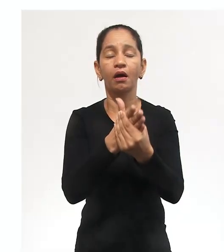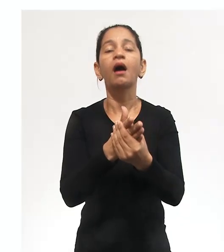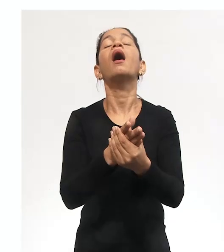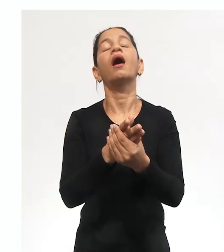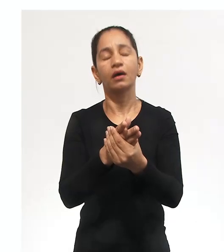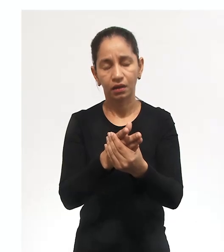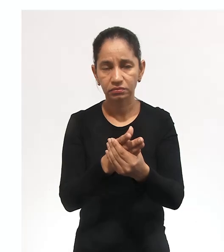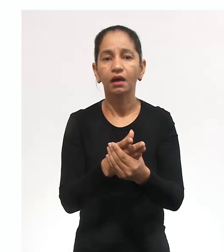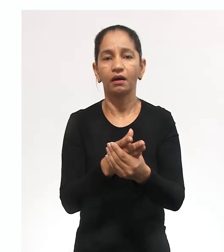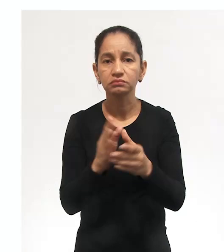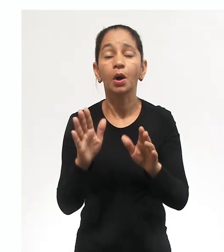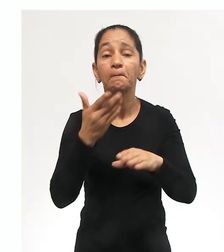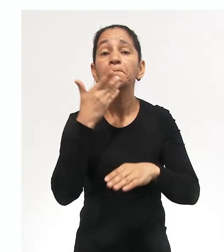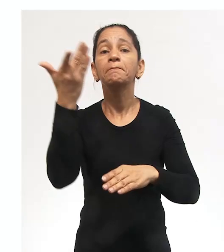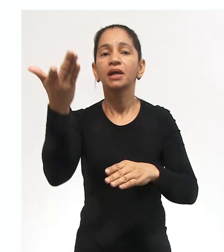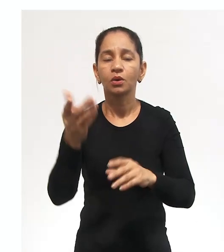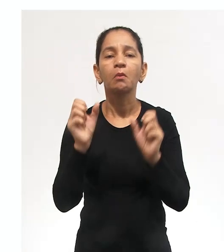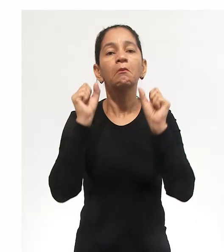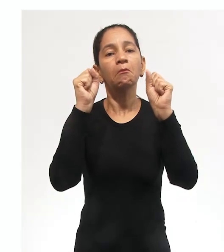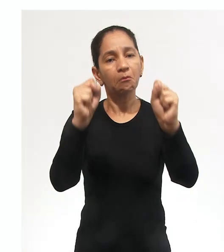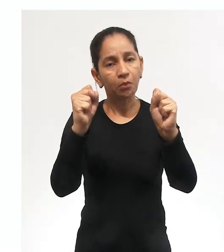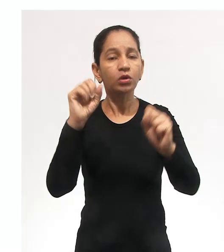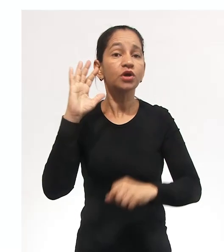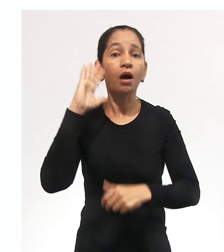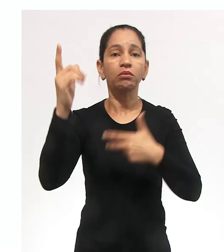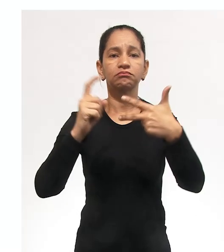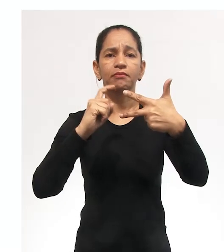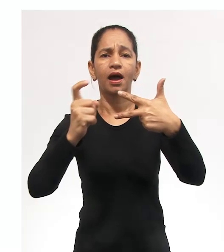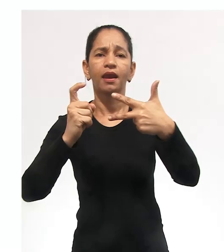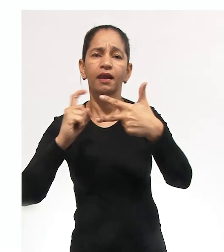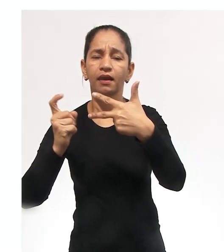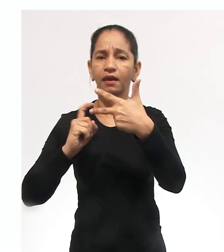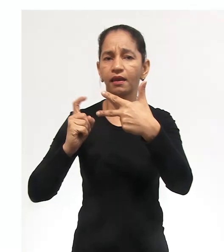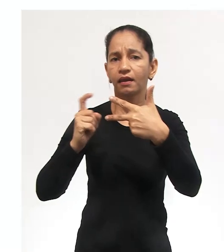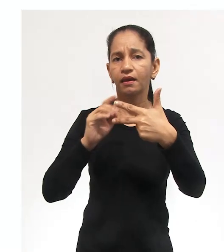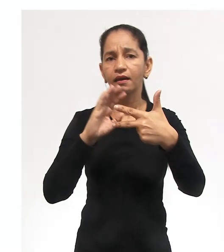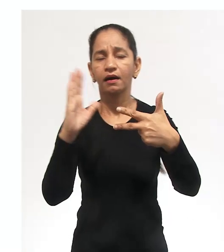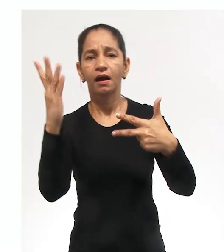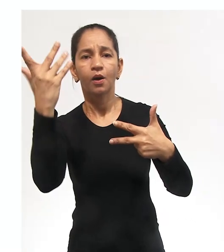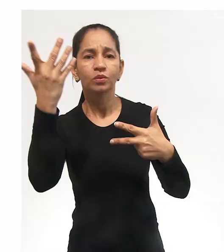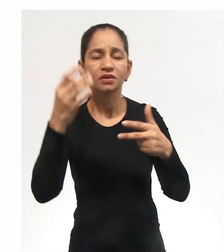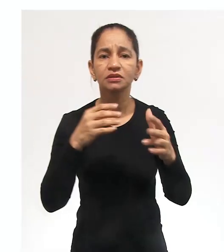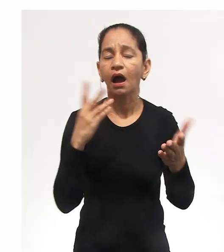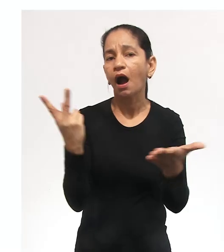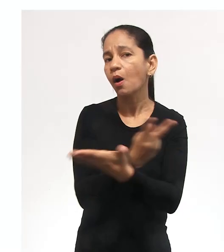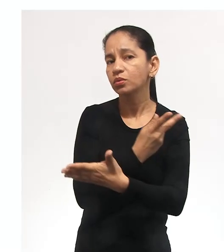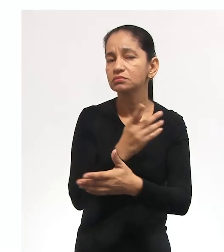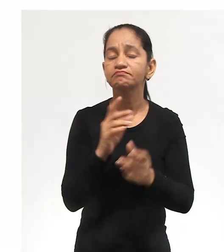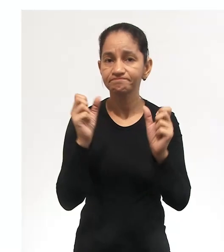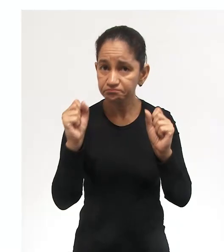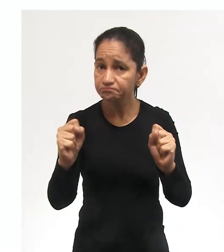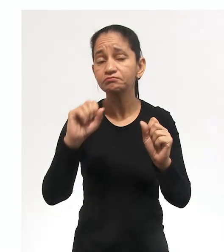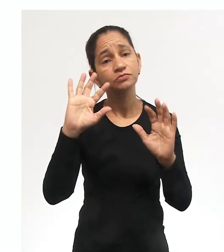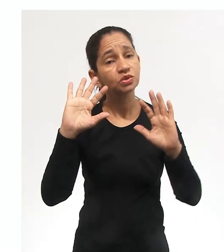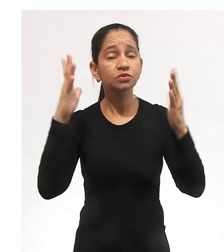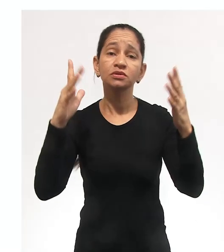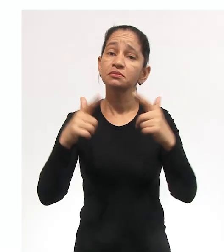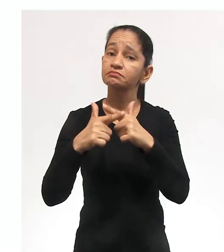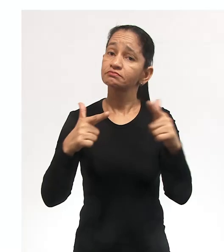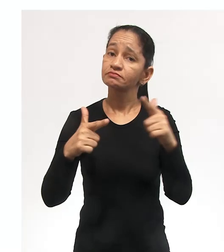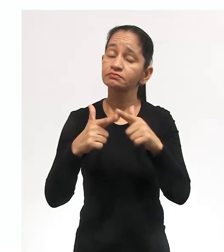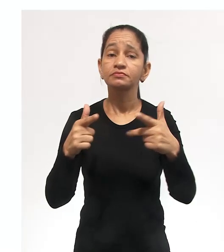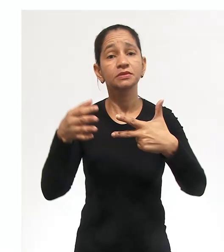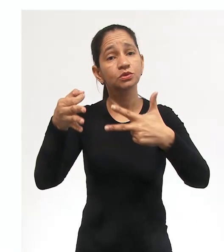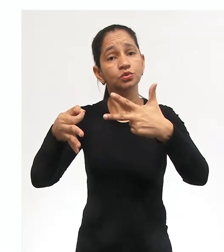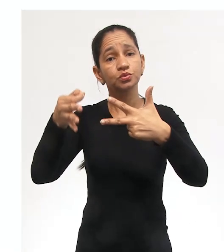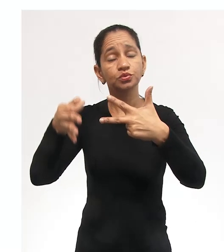lei. Então pode existir algum tipo de conflito aqui no executivo, no ato de executar algum ato normativo, e o judiciário ele vai